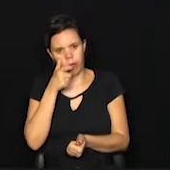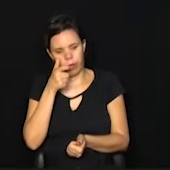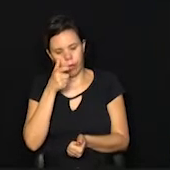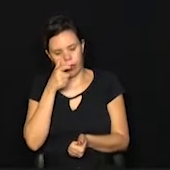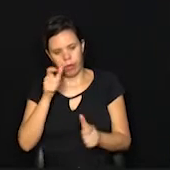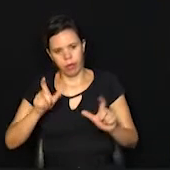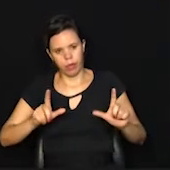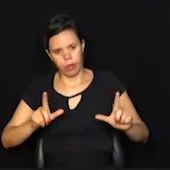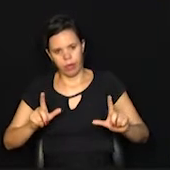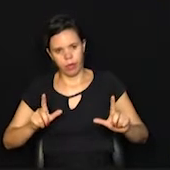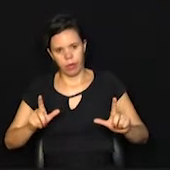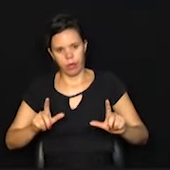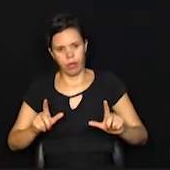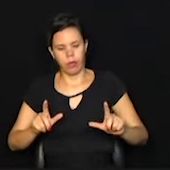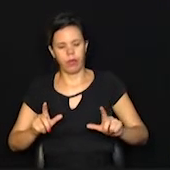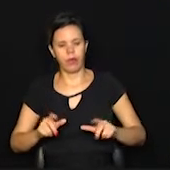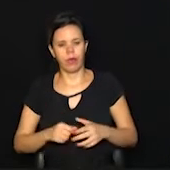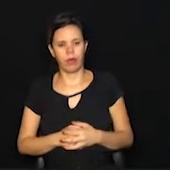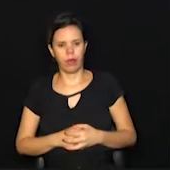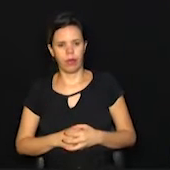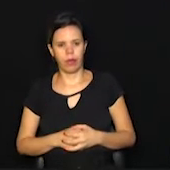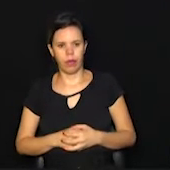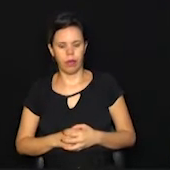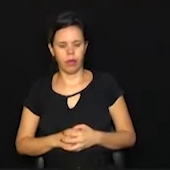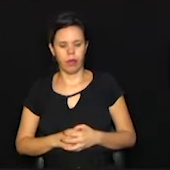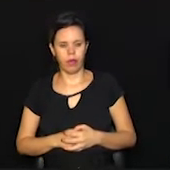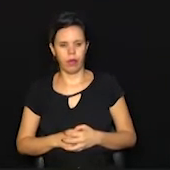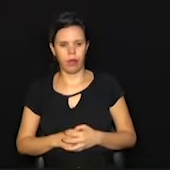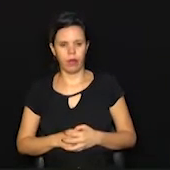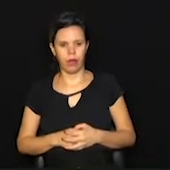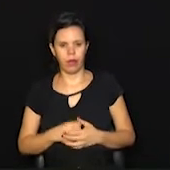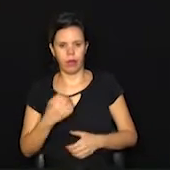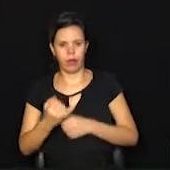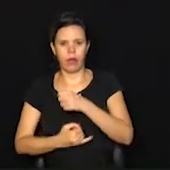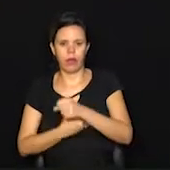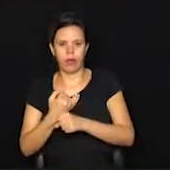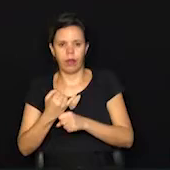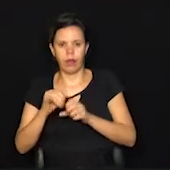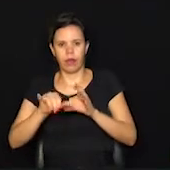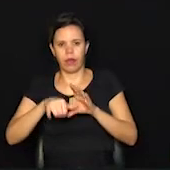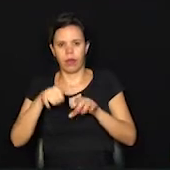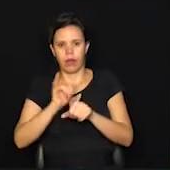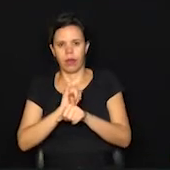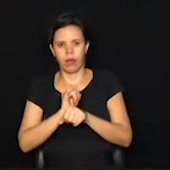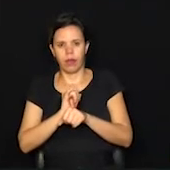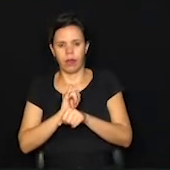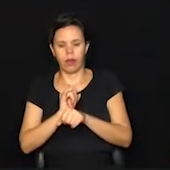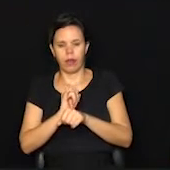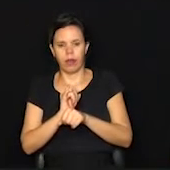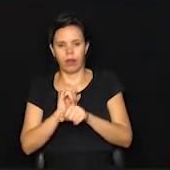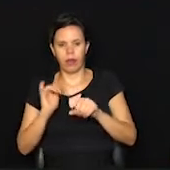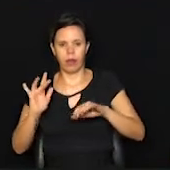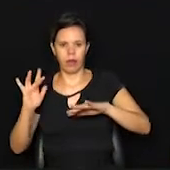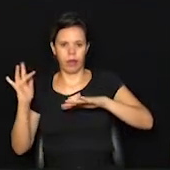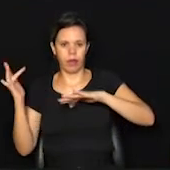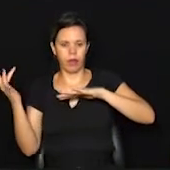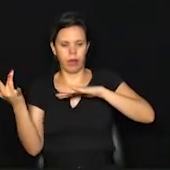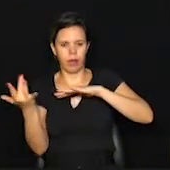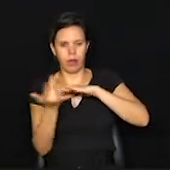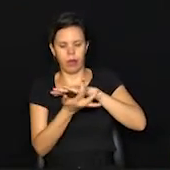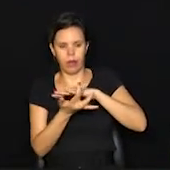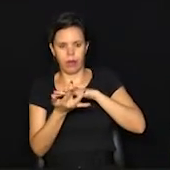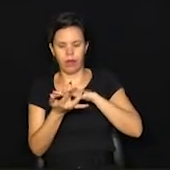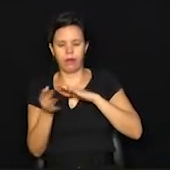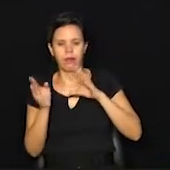conosco na pela TV Câmara pelo pelo site do YouTube né E também pelas redes sociais aí